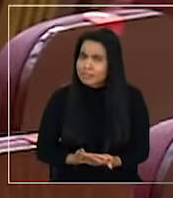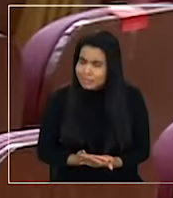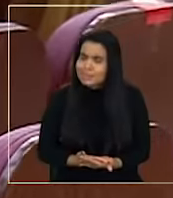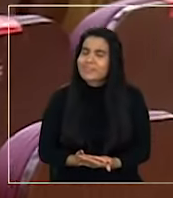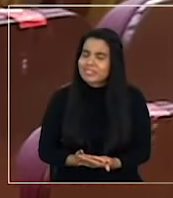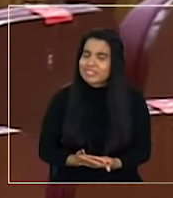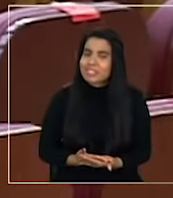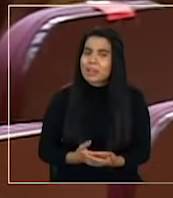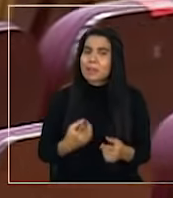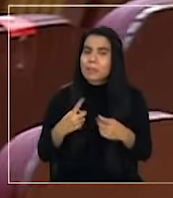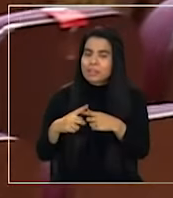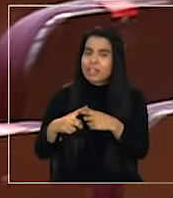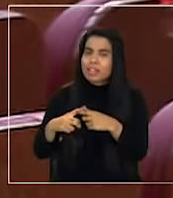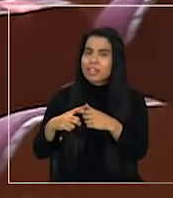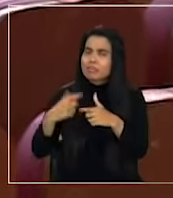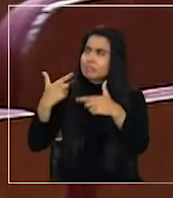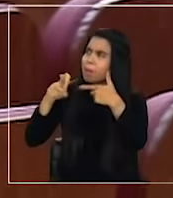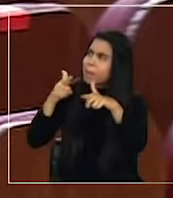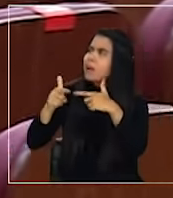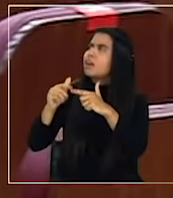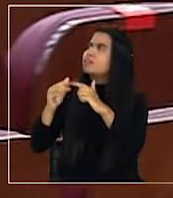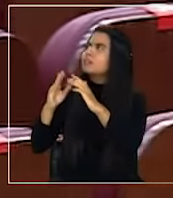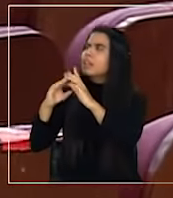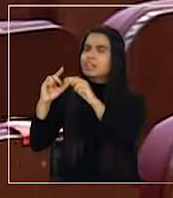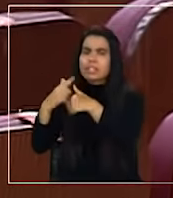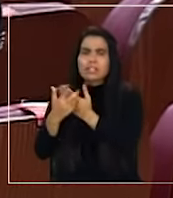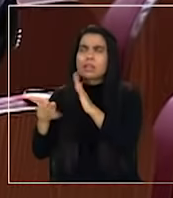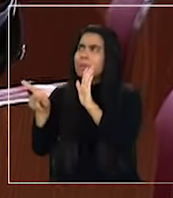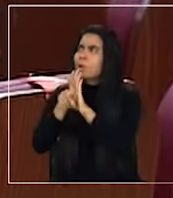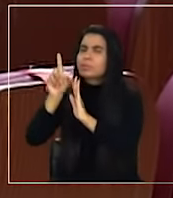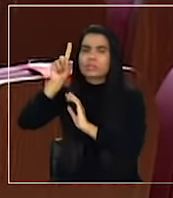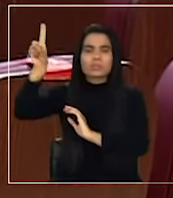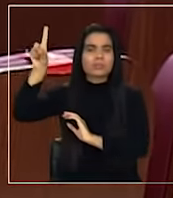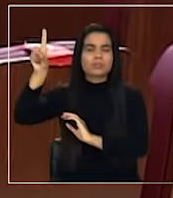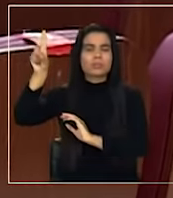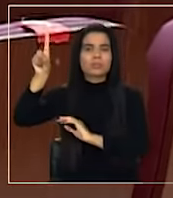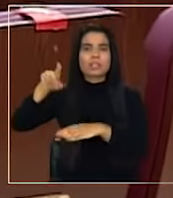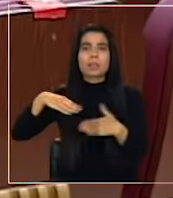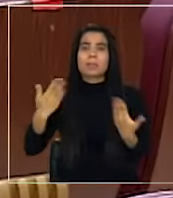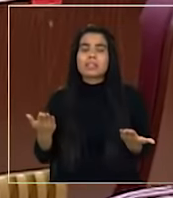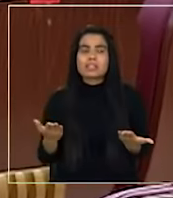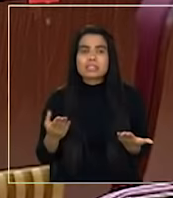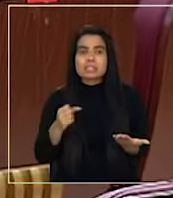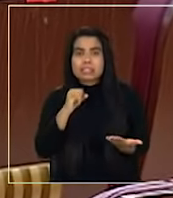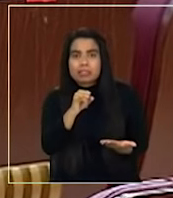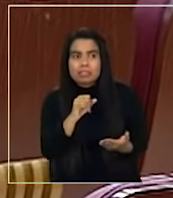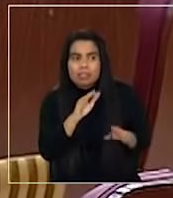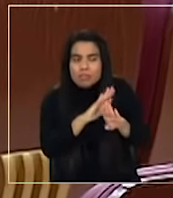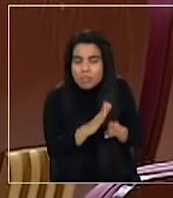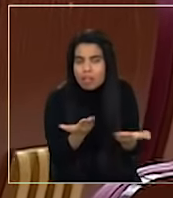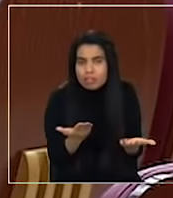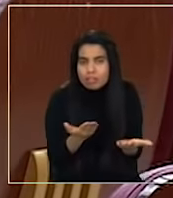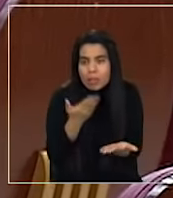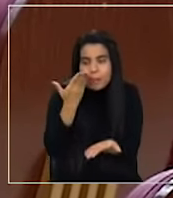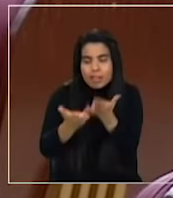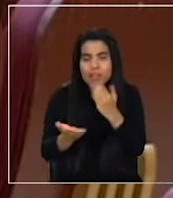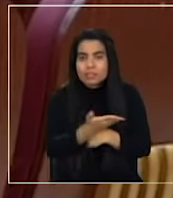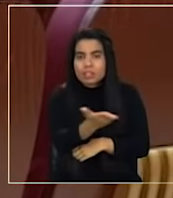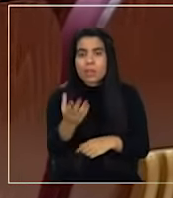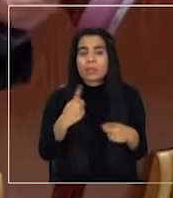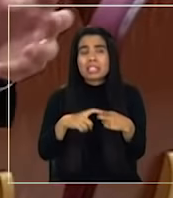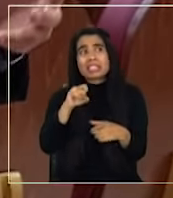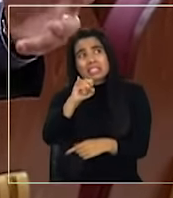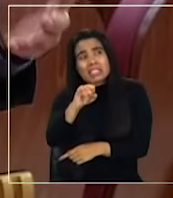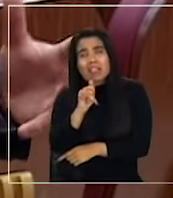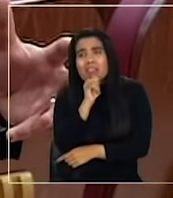a obra é dEle. Se não vier das suas mãos, vai vir de outras mãos, mas quem vai perder é você. Porque se você fala assim: não,